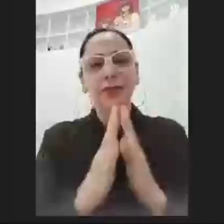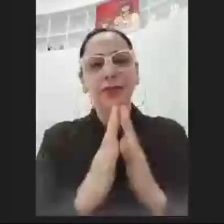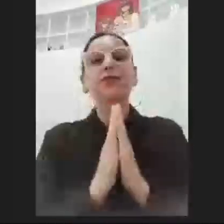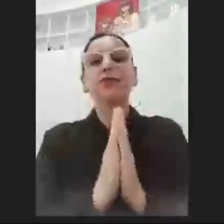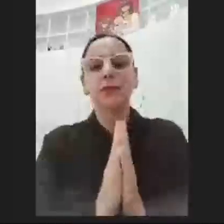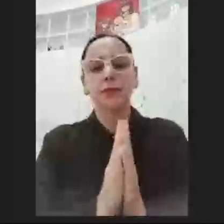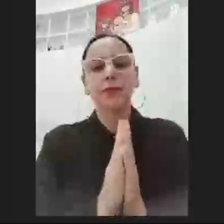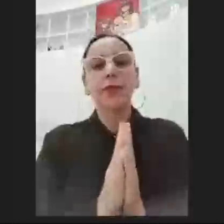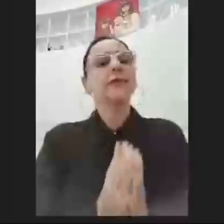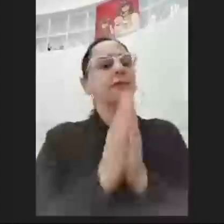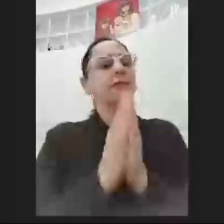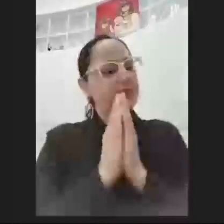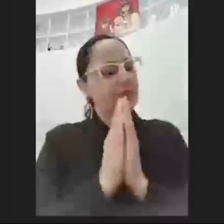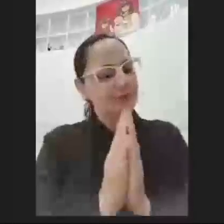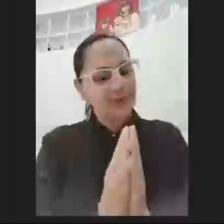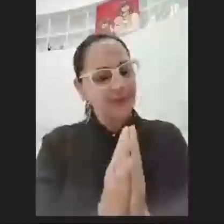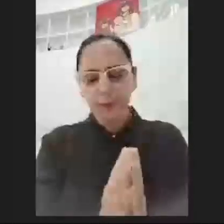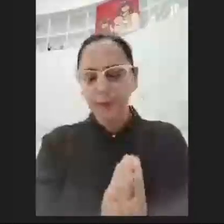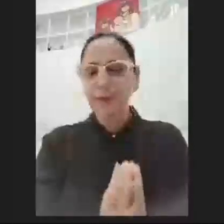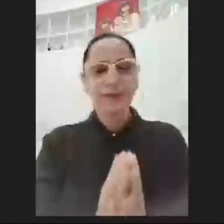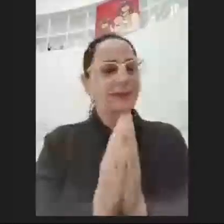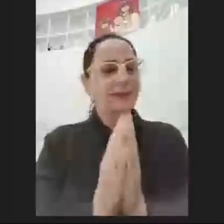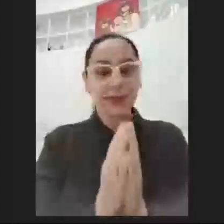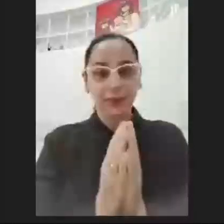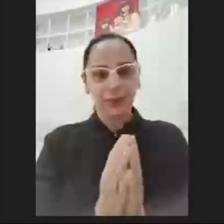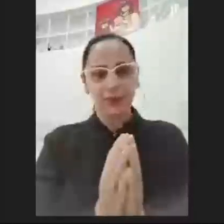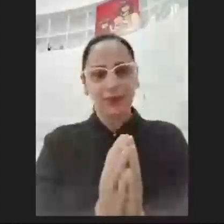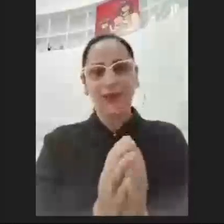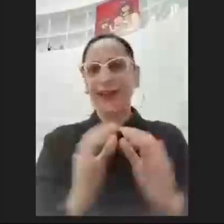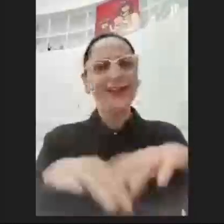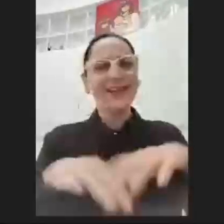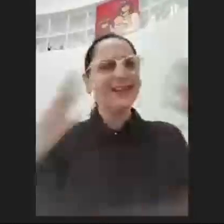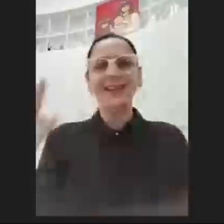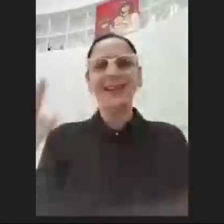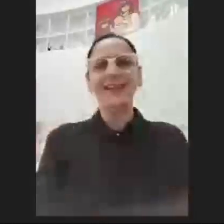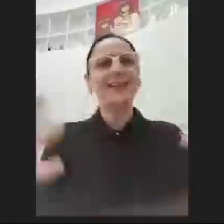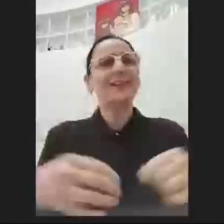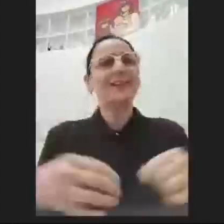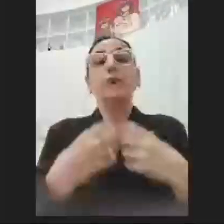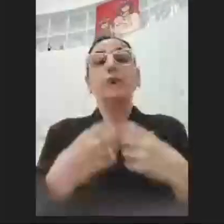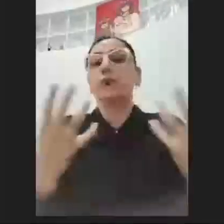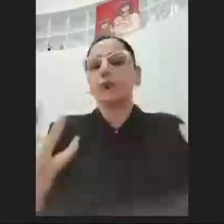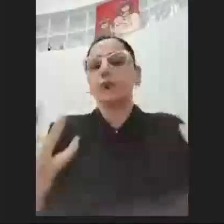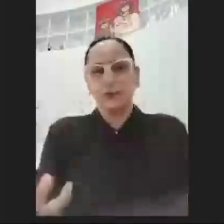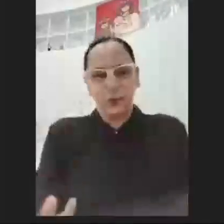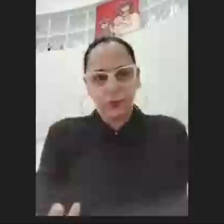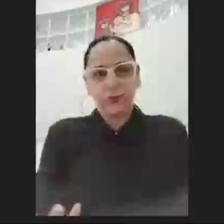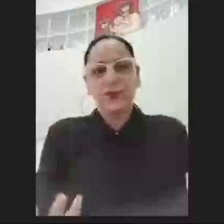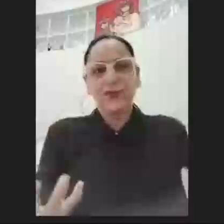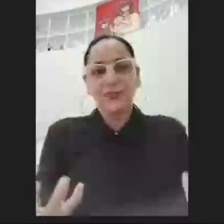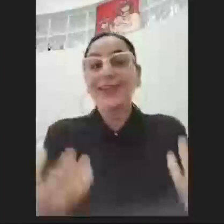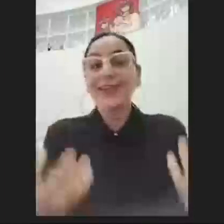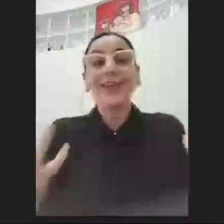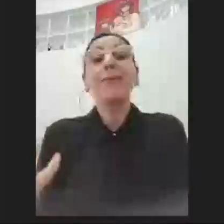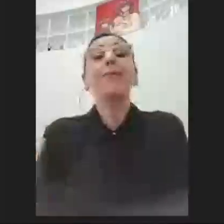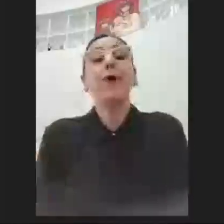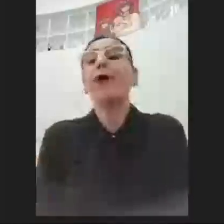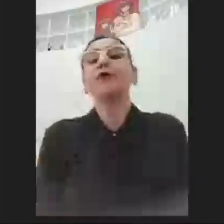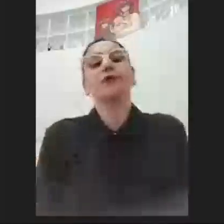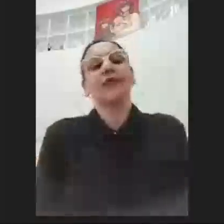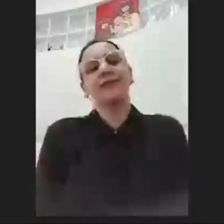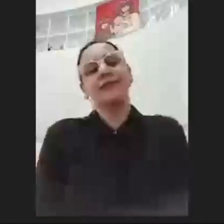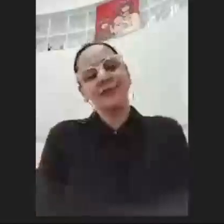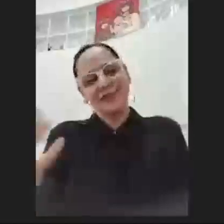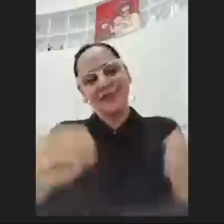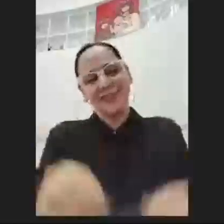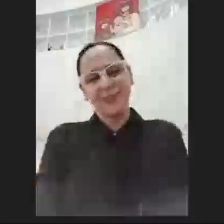você que está aí me ouvindo, estude. Se precisar de literatura, tem hoje. A internet está aí, indica muitas coisas boas. Tem até